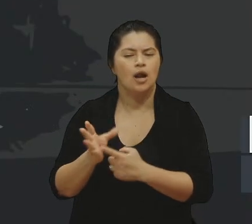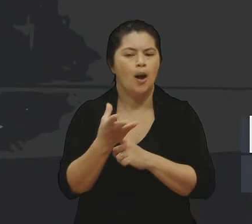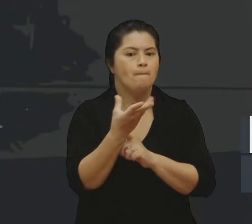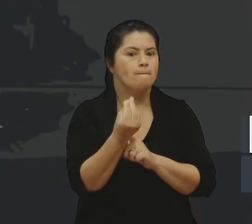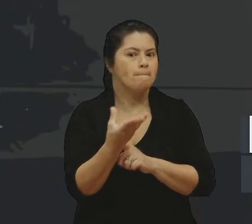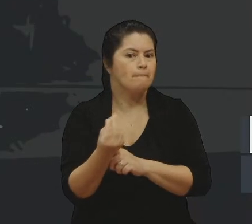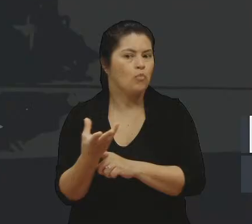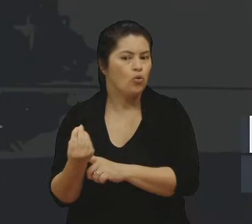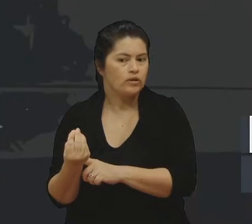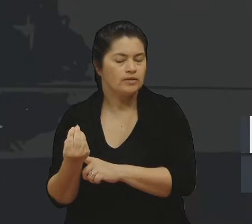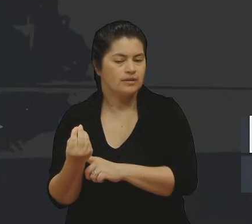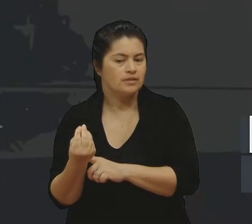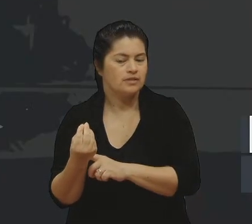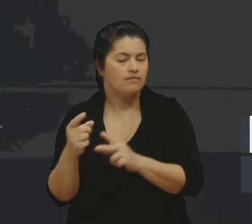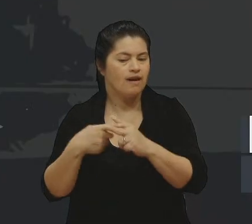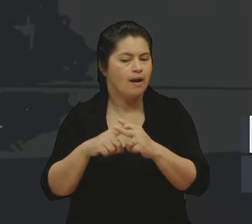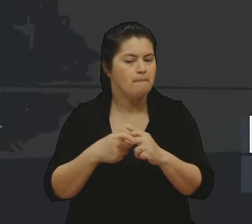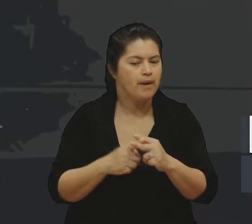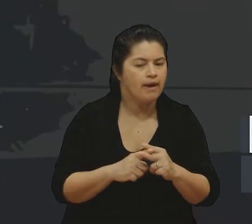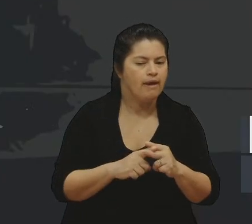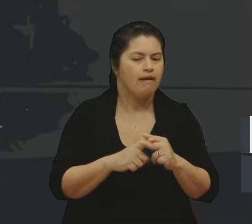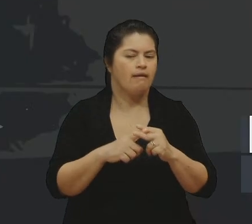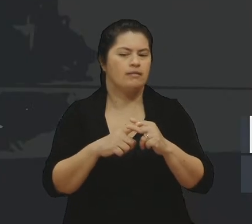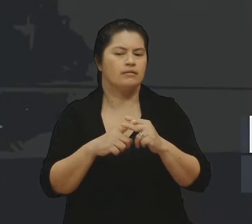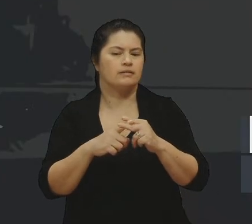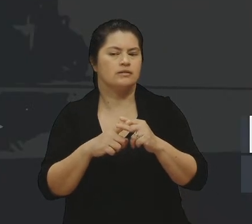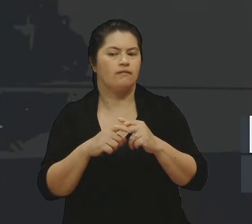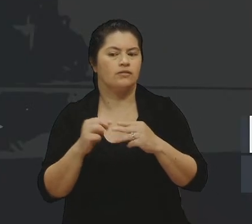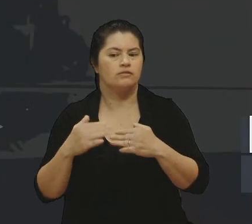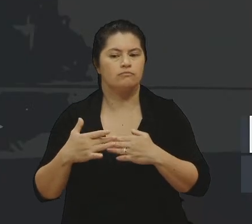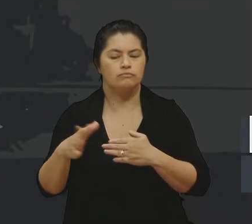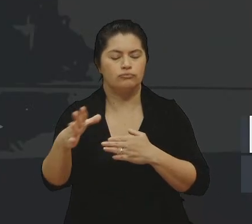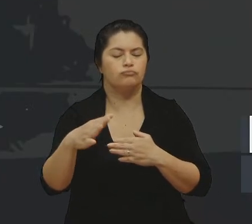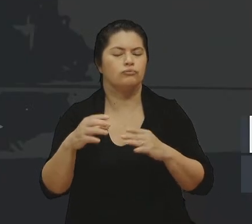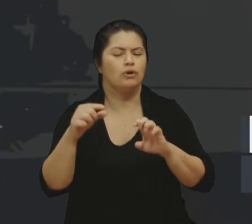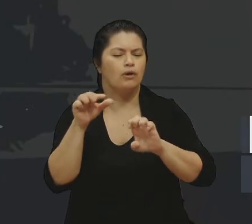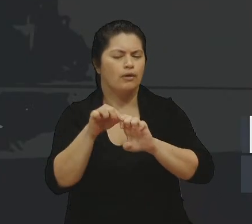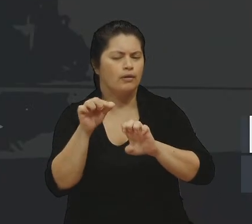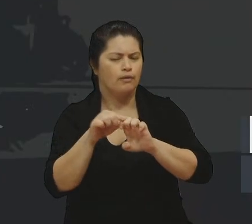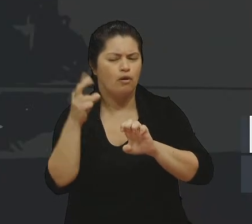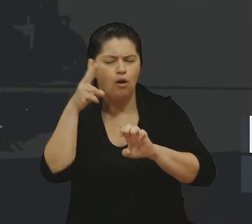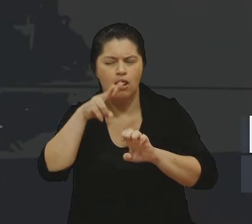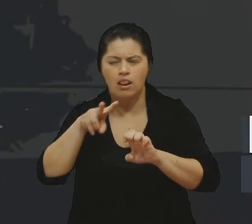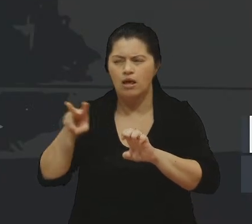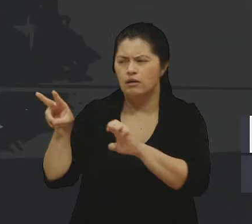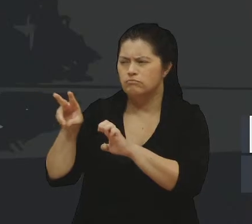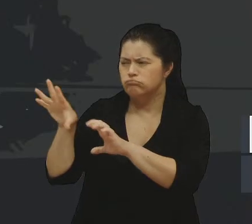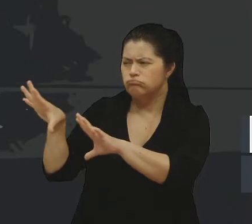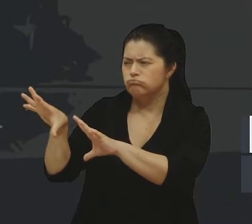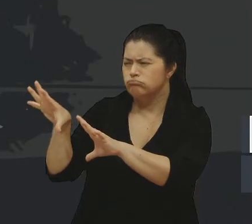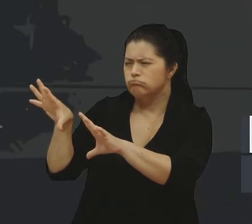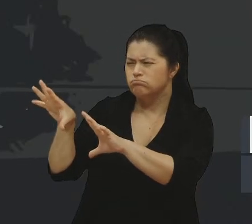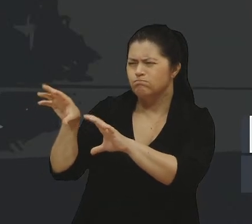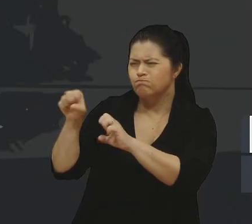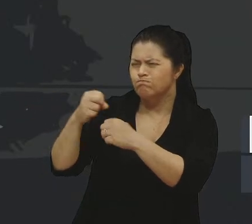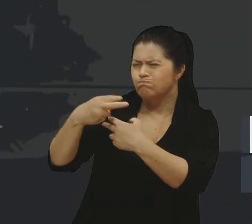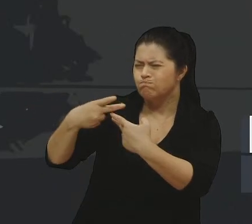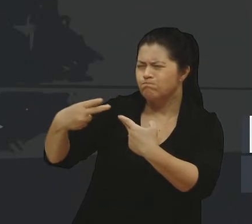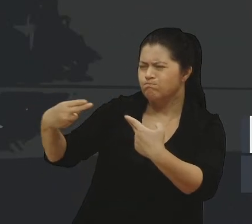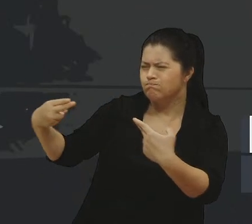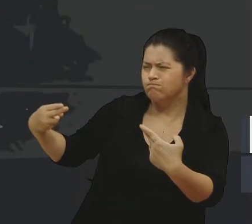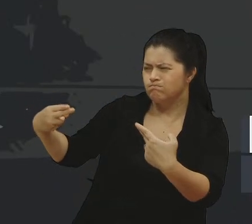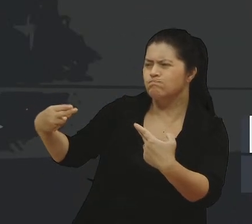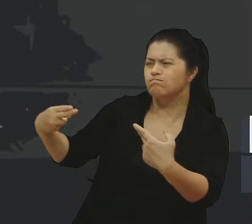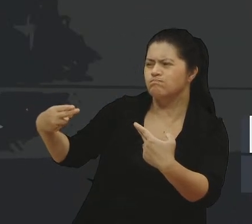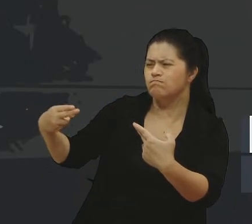processos para vocês avaliarem e criar. E lá pelas tantas, vocês que são empreendedores, vocês vão olhar para tudo aquilo assim, vocês, é muita coisa. Eu